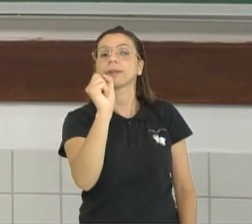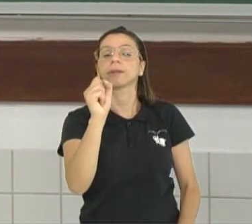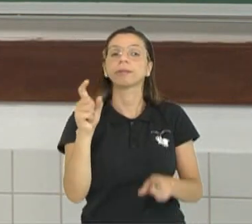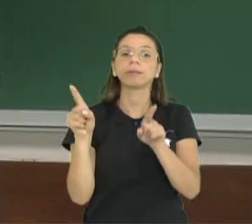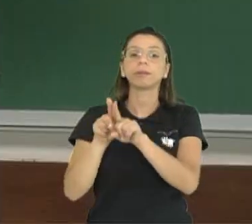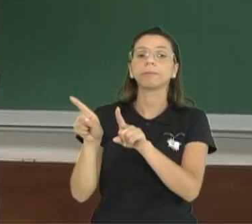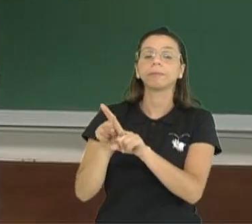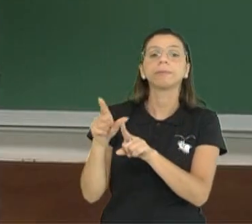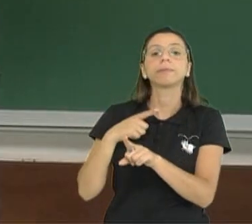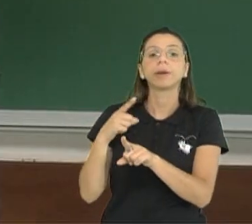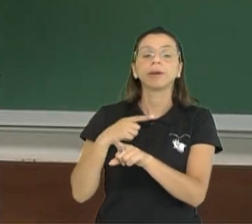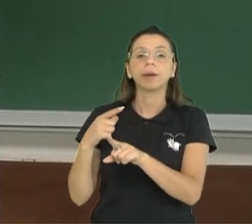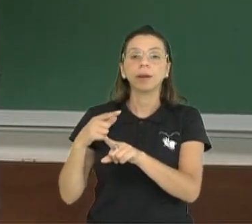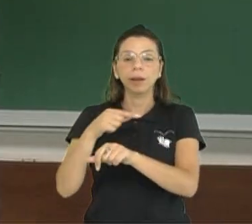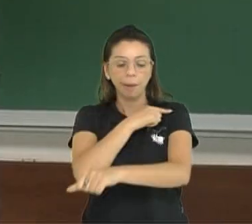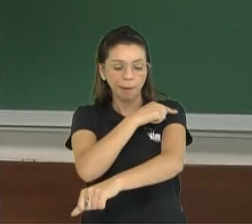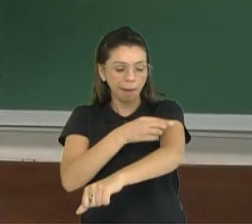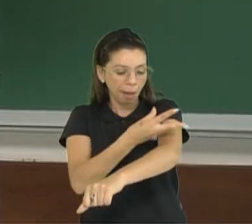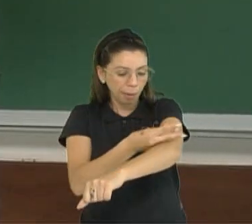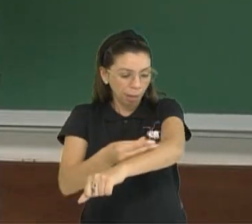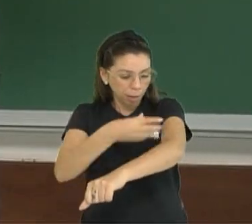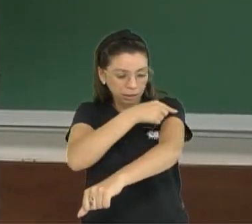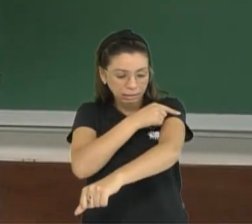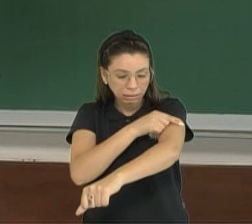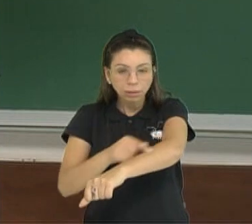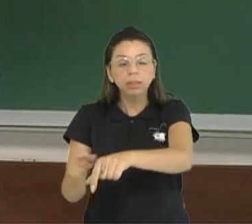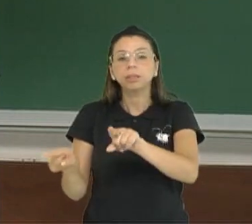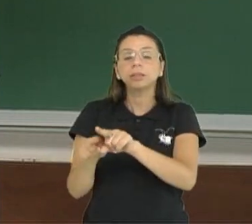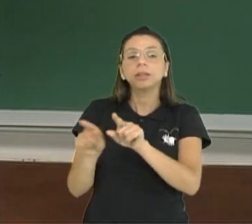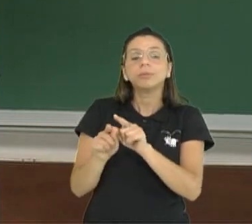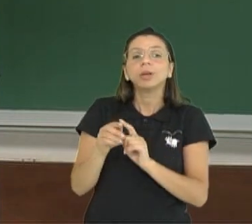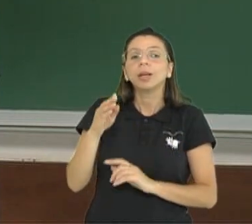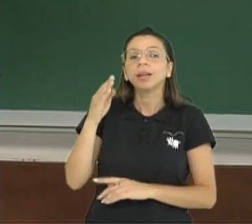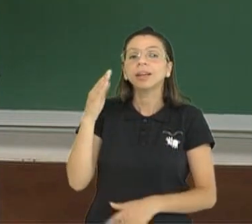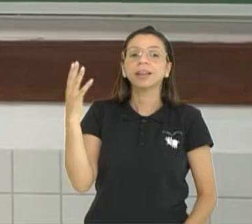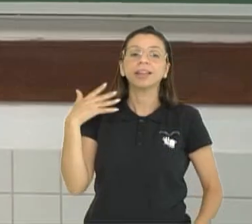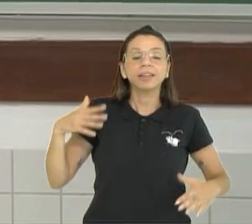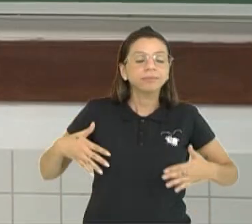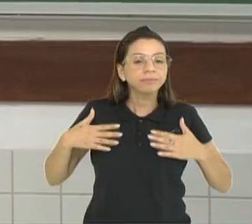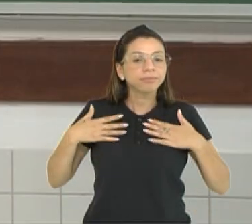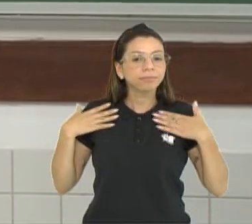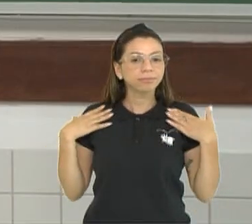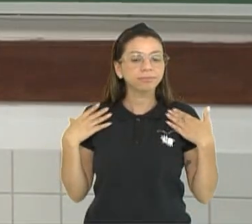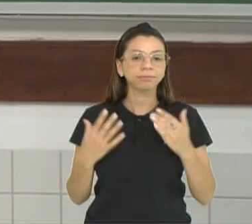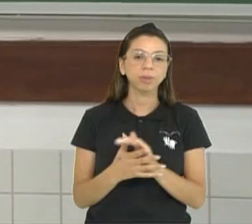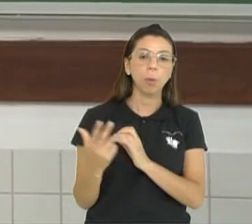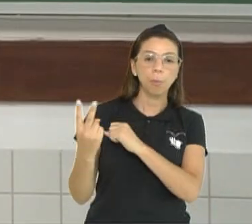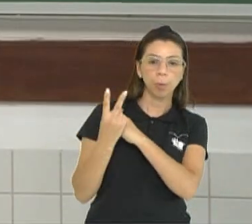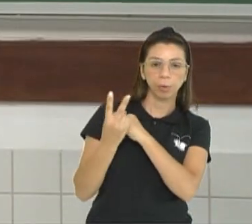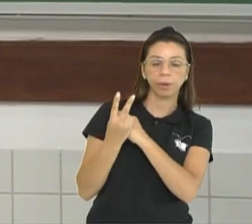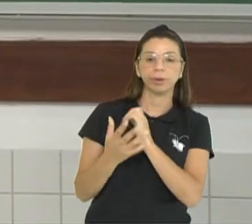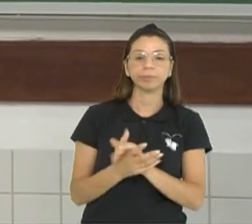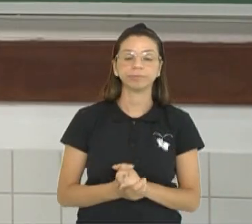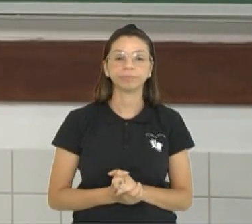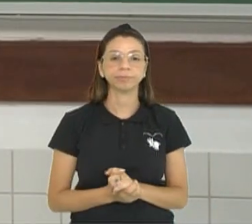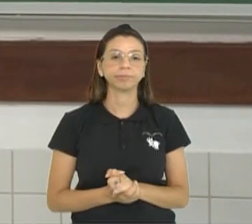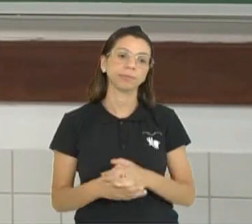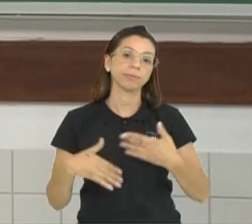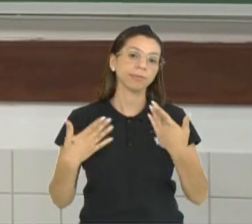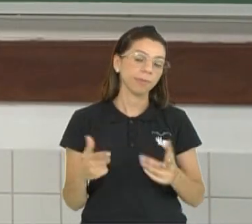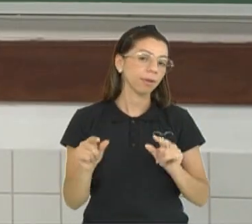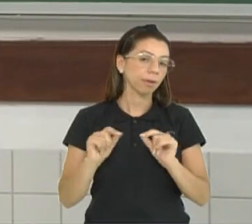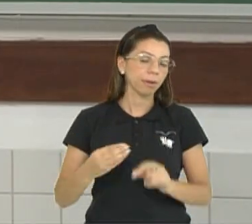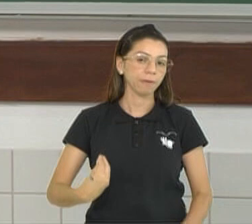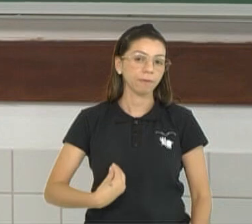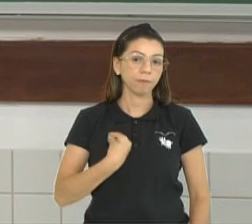vai conseguir tirar pele dos animais e se aquecer. Bom, o Homo habilis, ele vai chegar a conviver